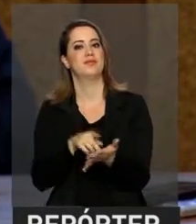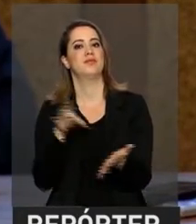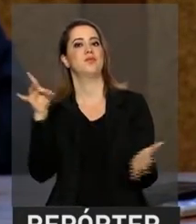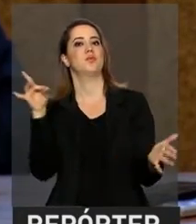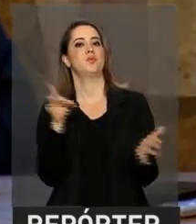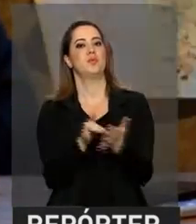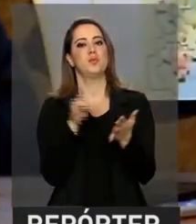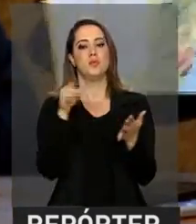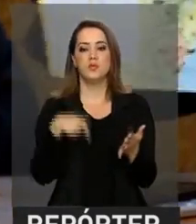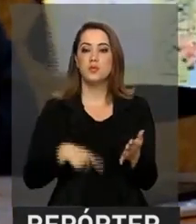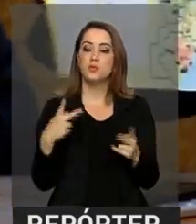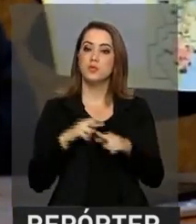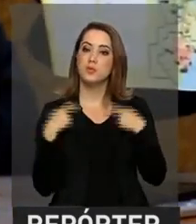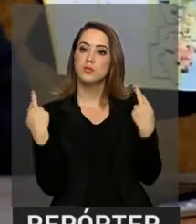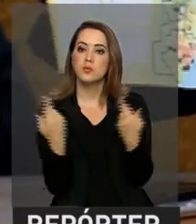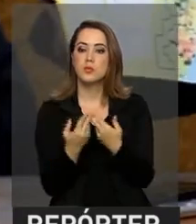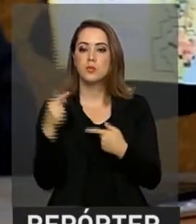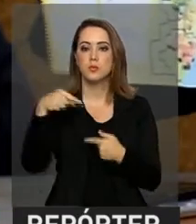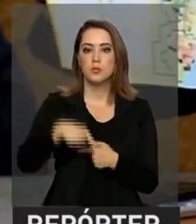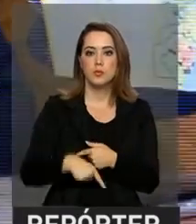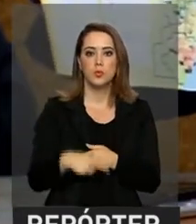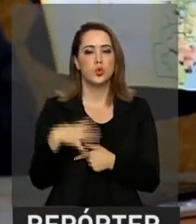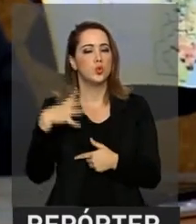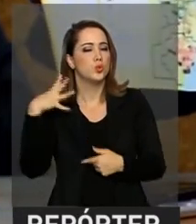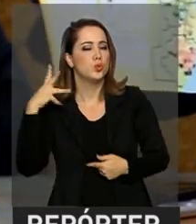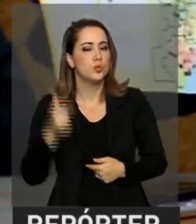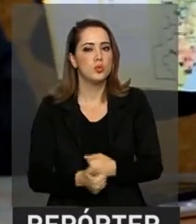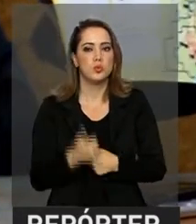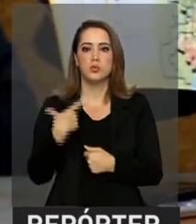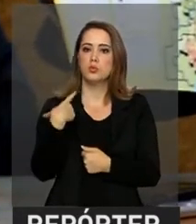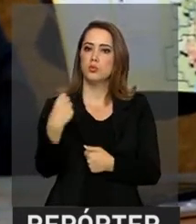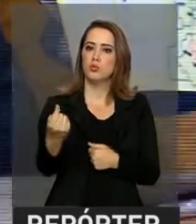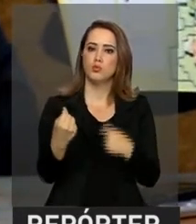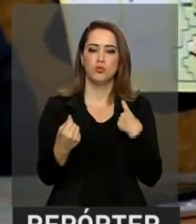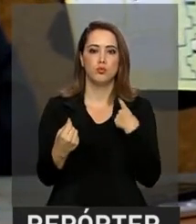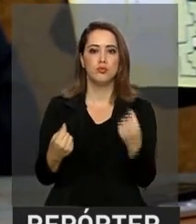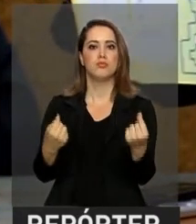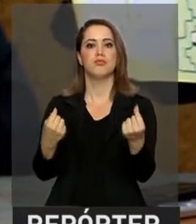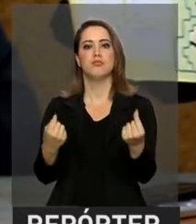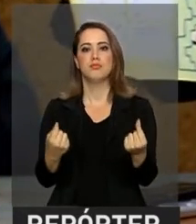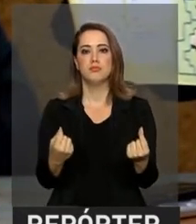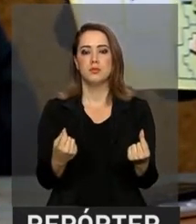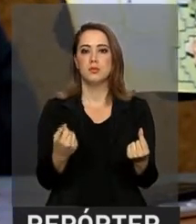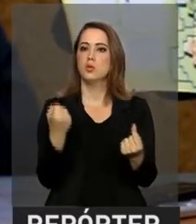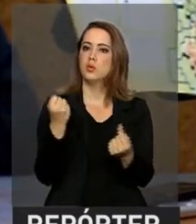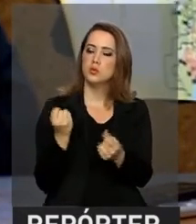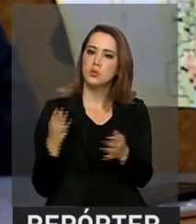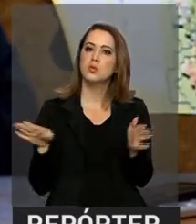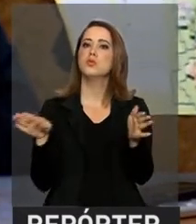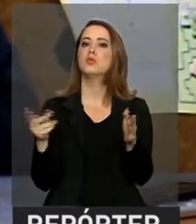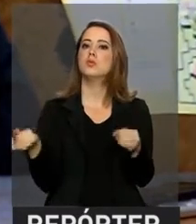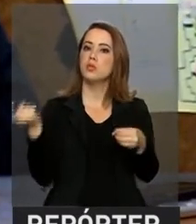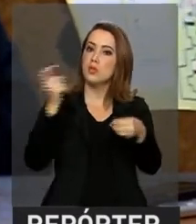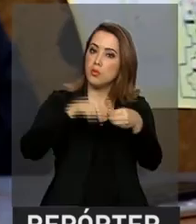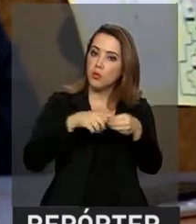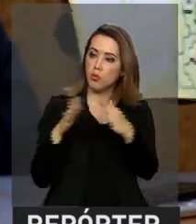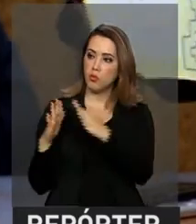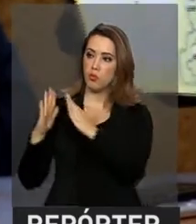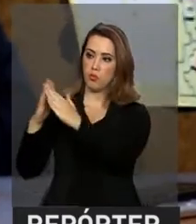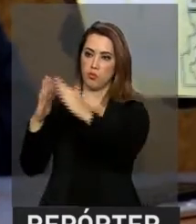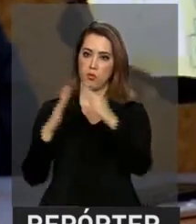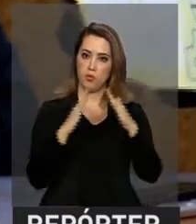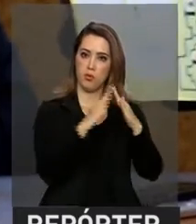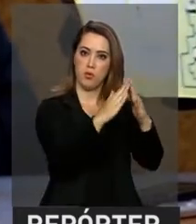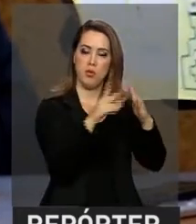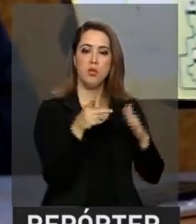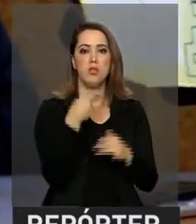que se reúnem aqui, todos os que saíssem indo de retorno em segurança para suas casas,